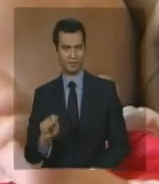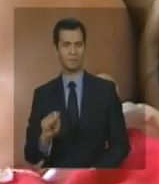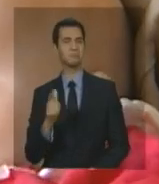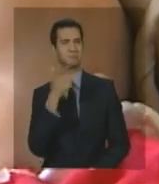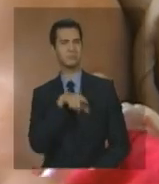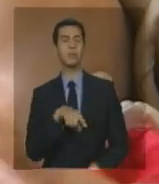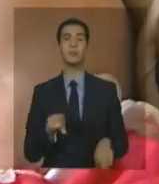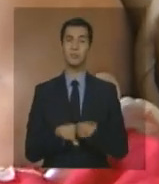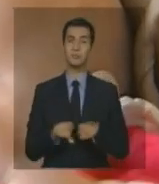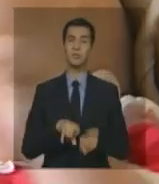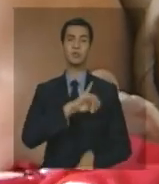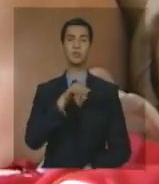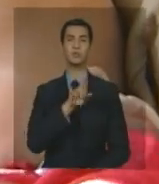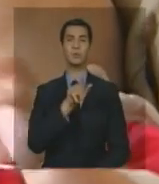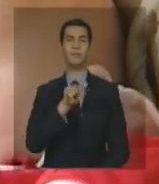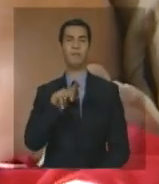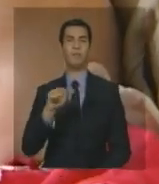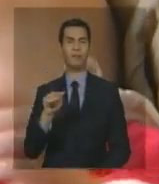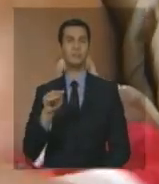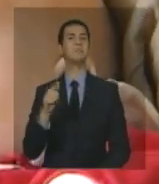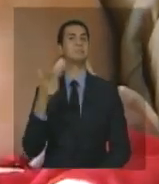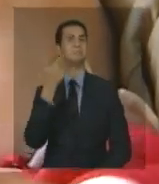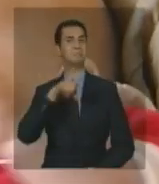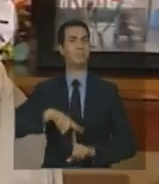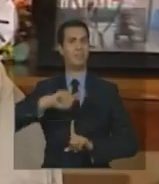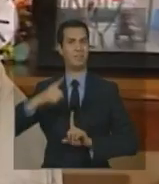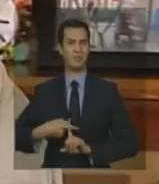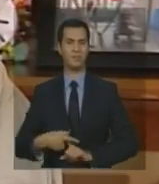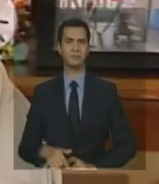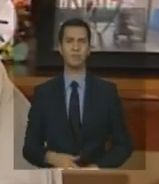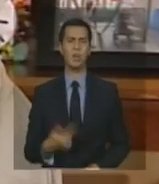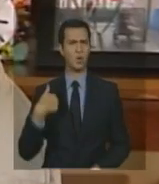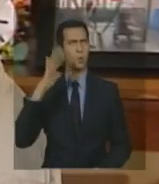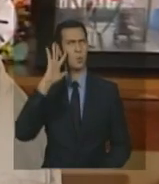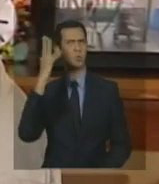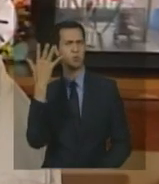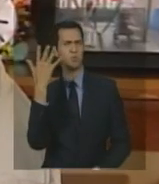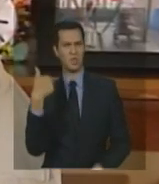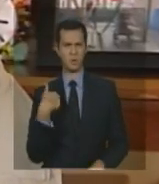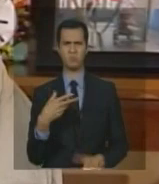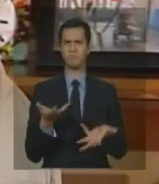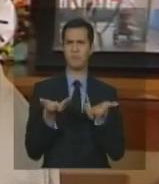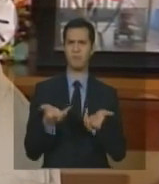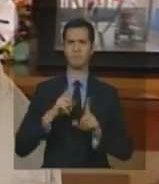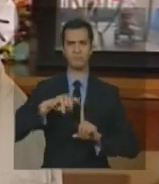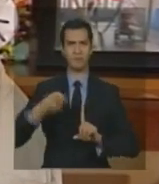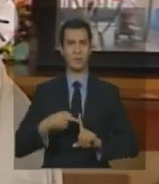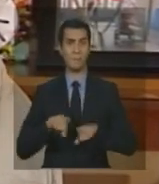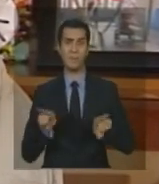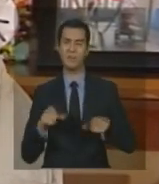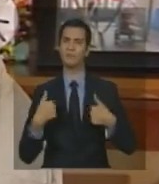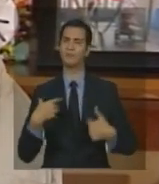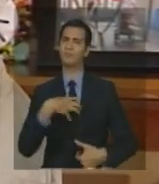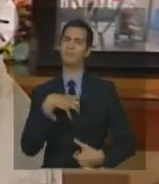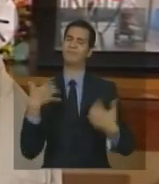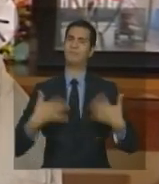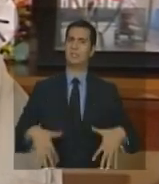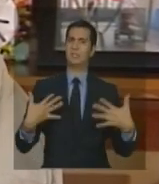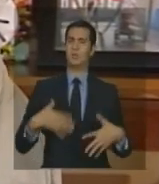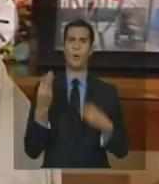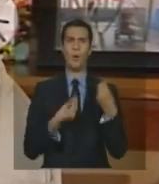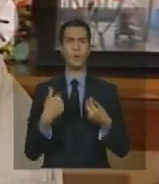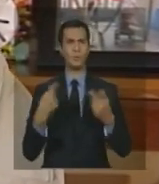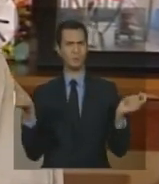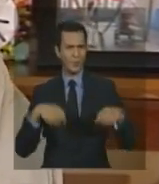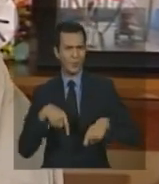a Juliana. Resolvi ter filho, mas fiquei com medo. Falei, será que eu realmente estou fazendo a coisa certa? Será que eu vou dar conta de cuidar